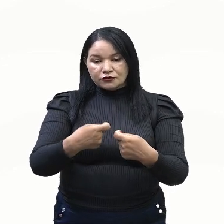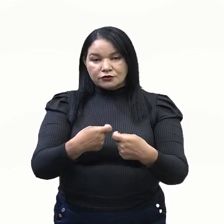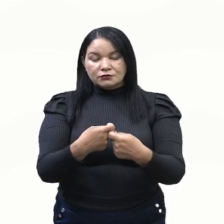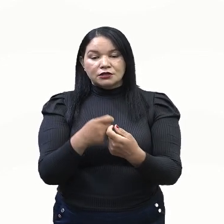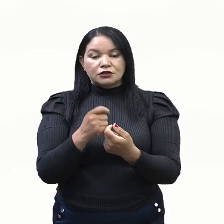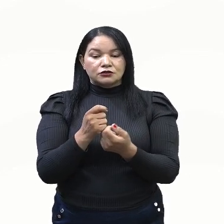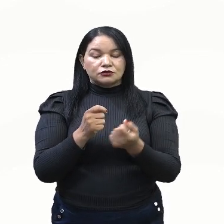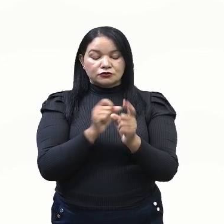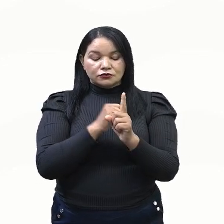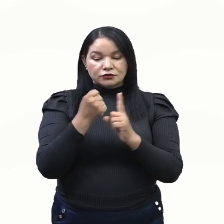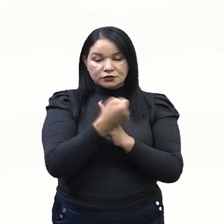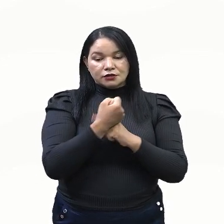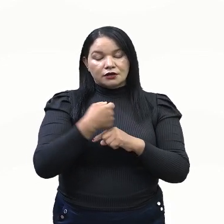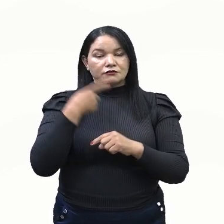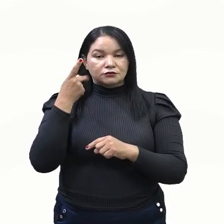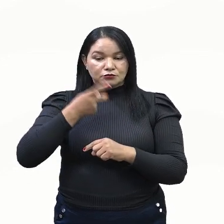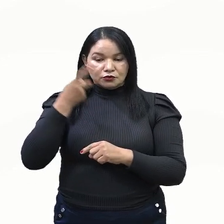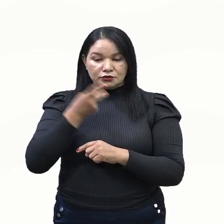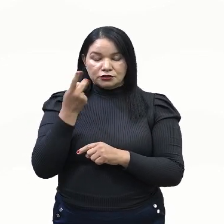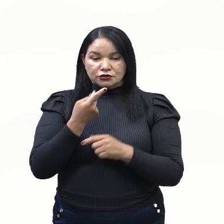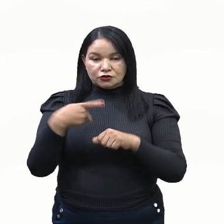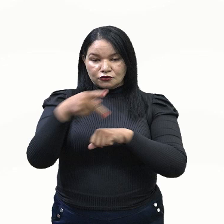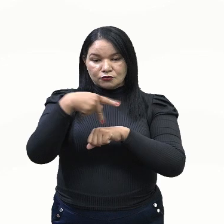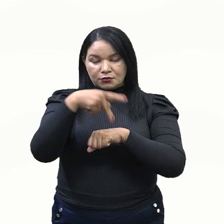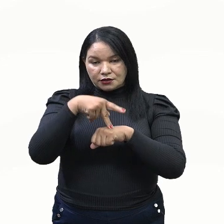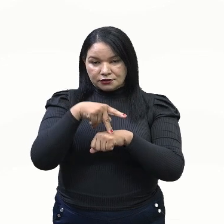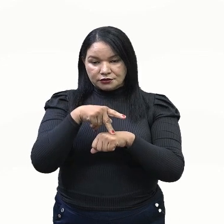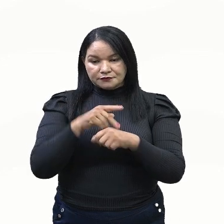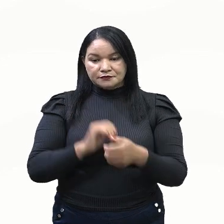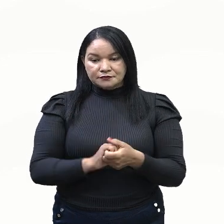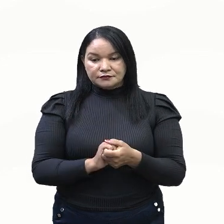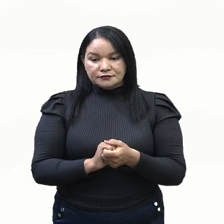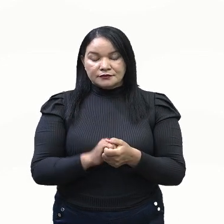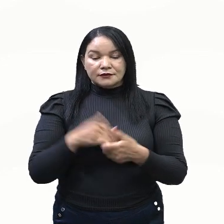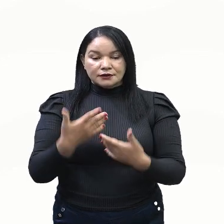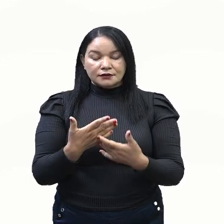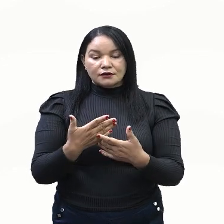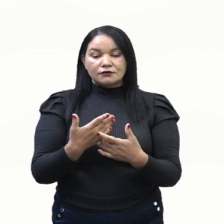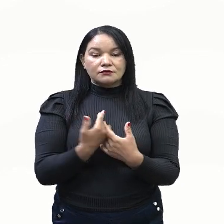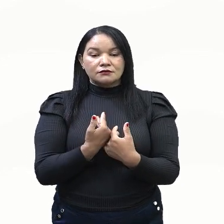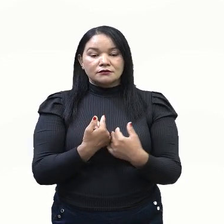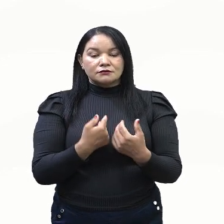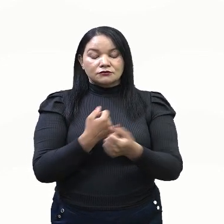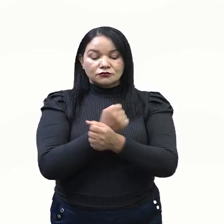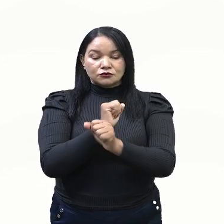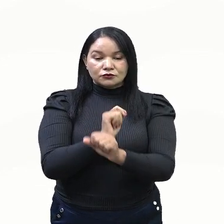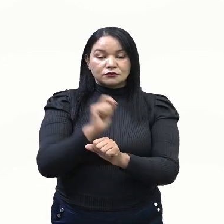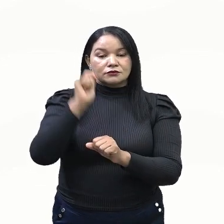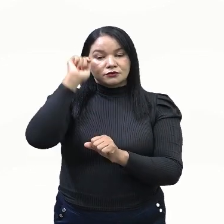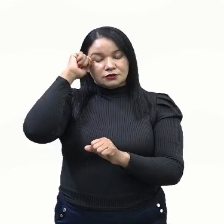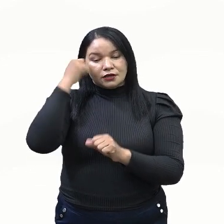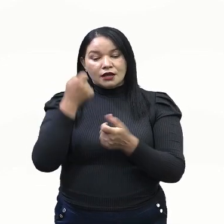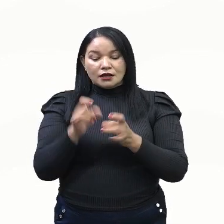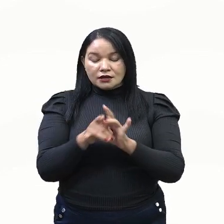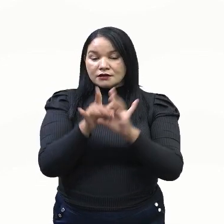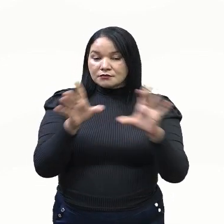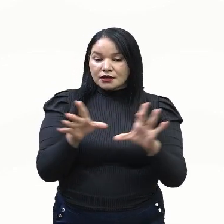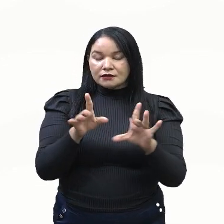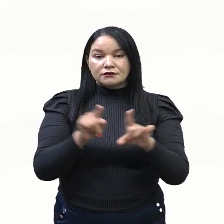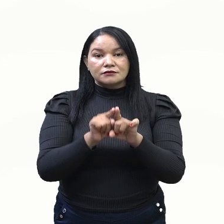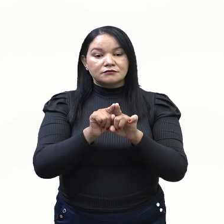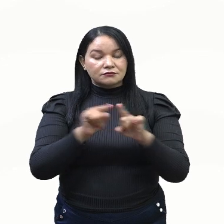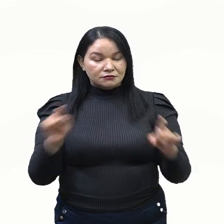social e política do país. Então observem que esses negros, eles se tornaram libertos, eles se tornaram pessoas